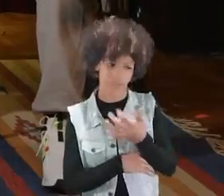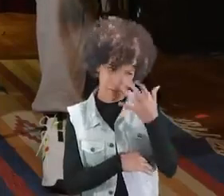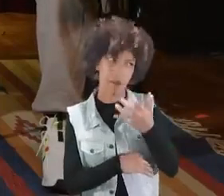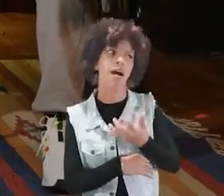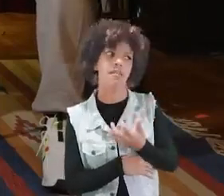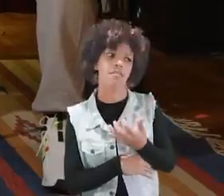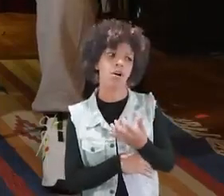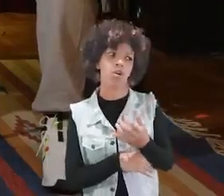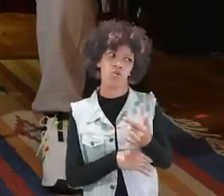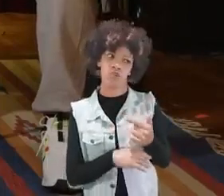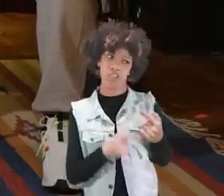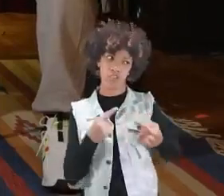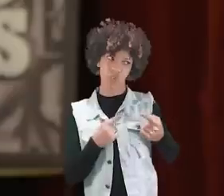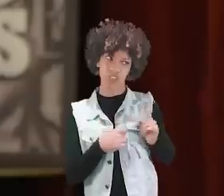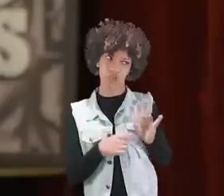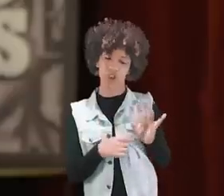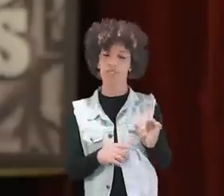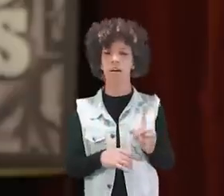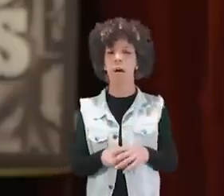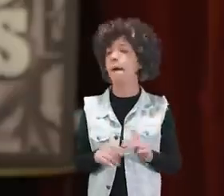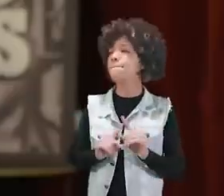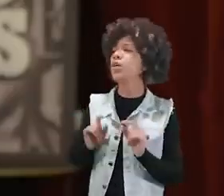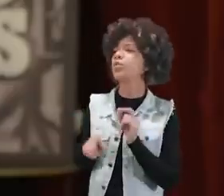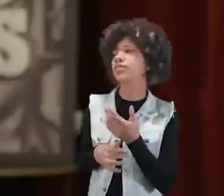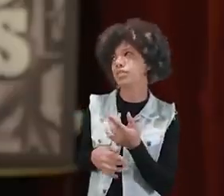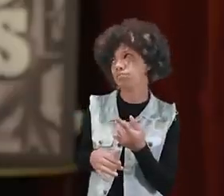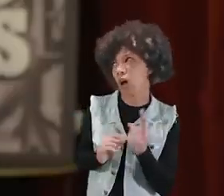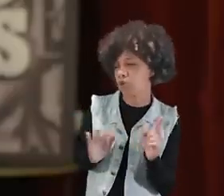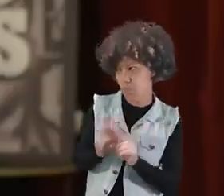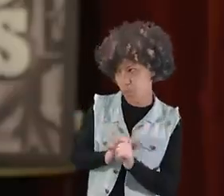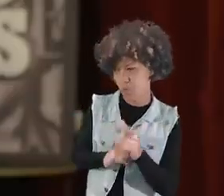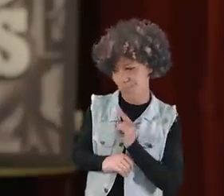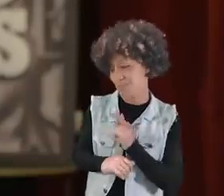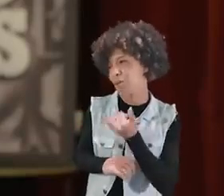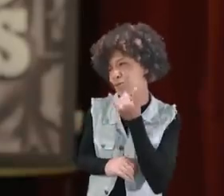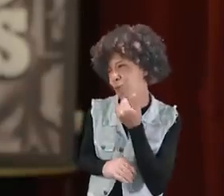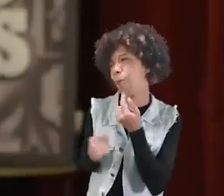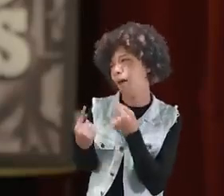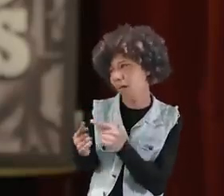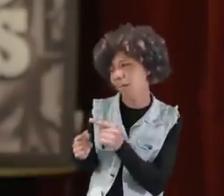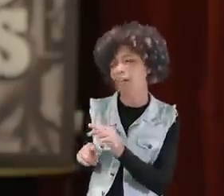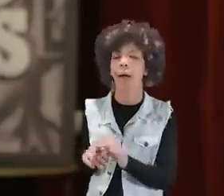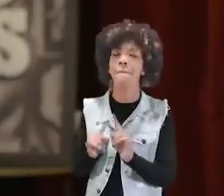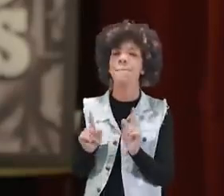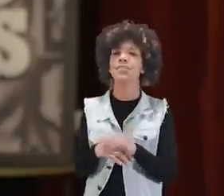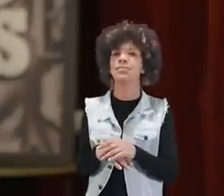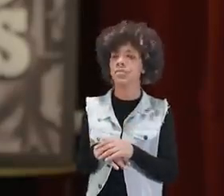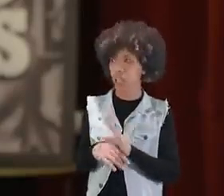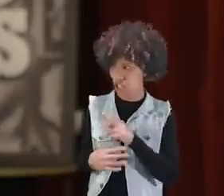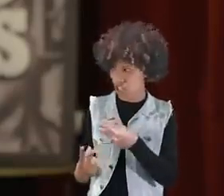o cara É bronca não vai ter outro o que que vocês já acho que é uma das últimas perguntas aqui que eu tenho desculpa encher o saco de vocês